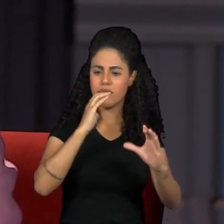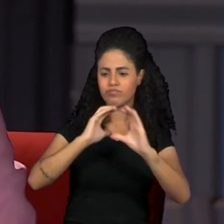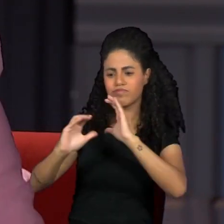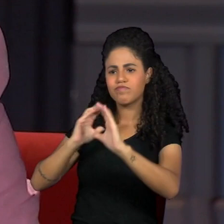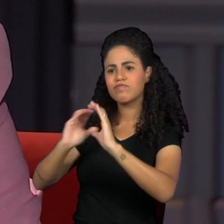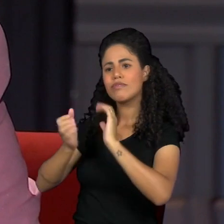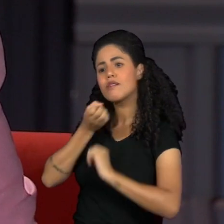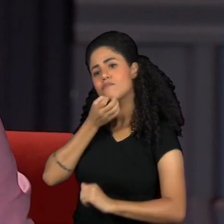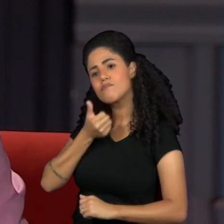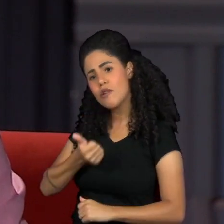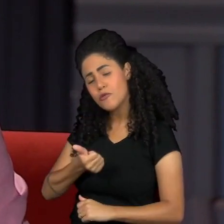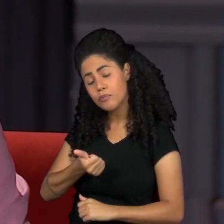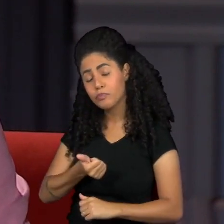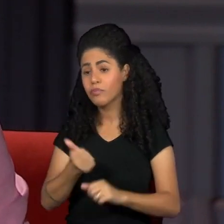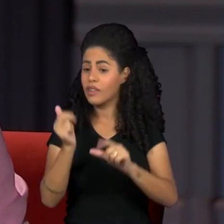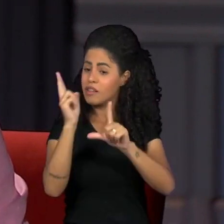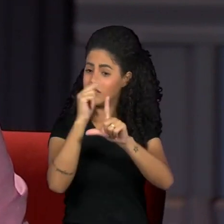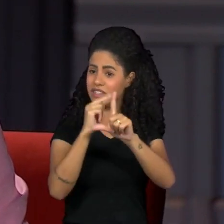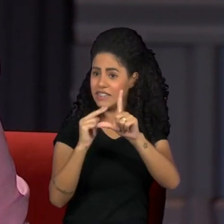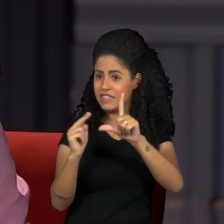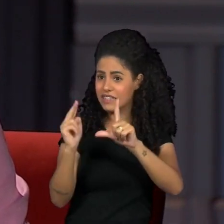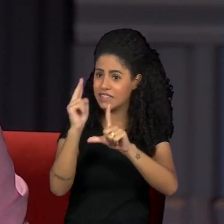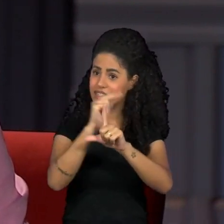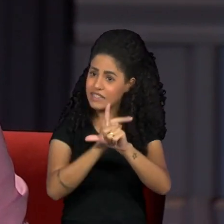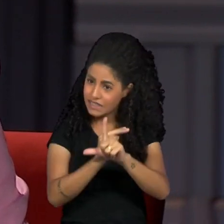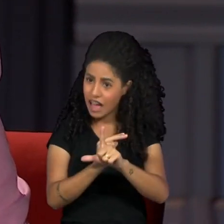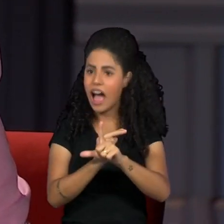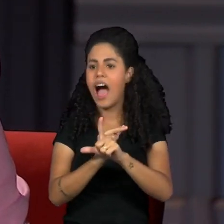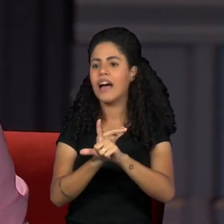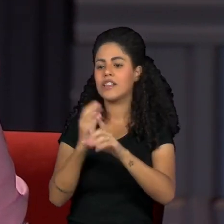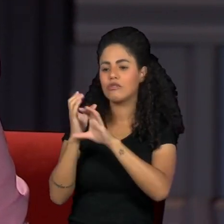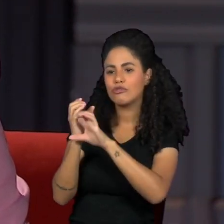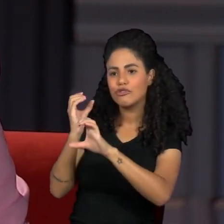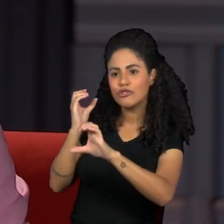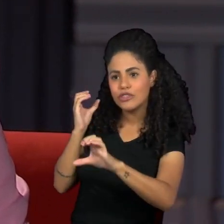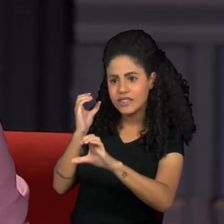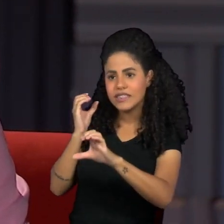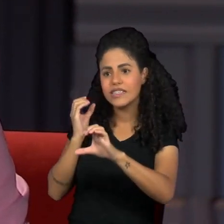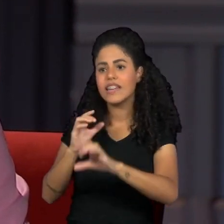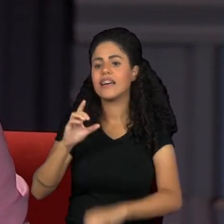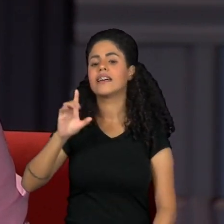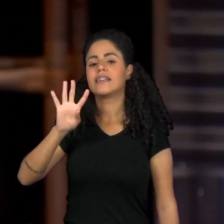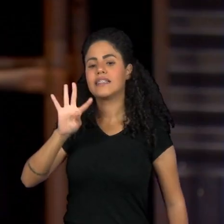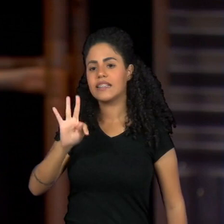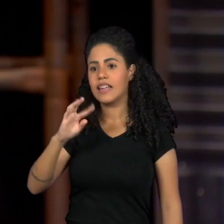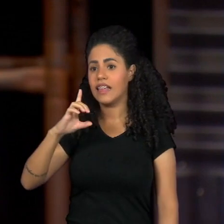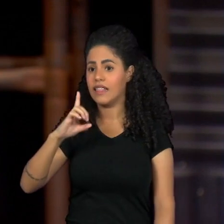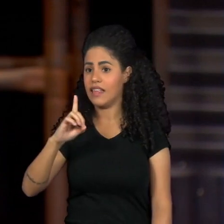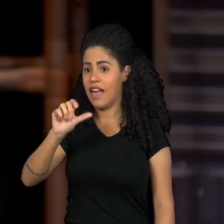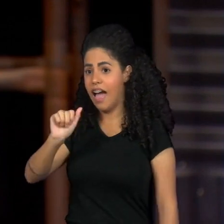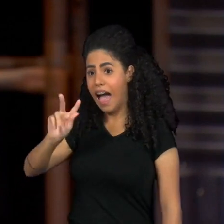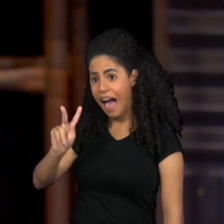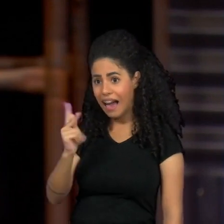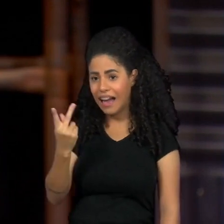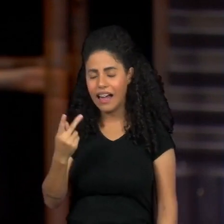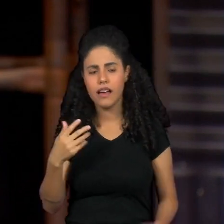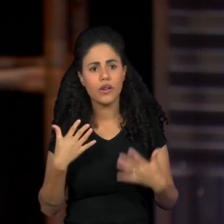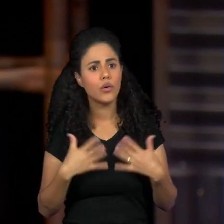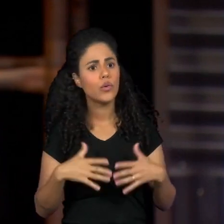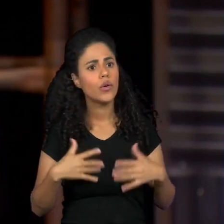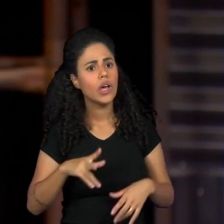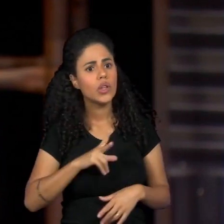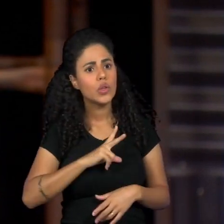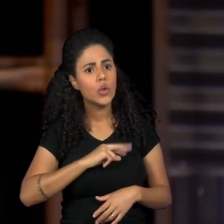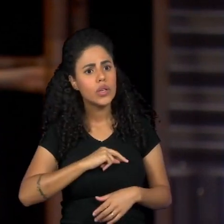favor até. Eu sou designer gráfico, sou engenheira, sou autista e TDAH. Peraí, olha só, já é muita informação. É muita coisa.